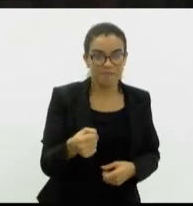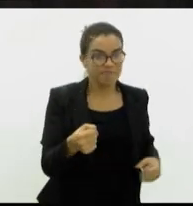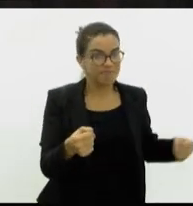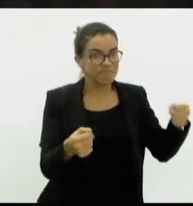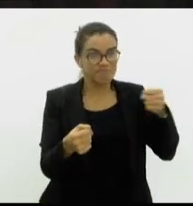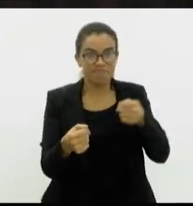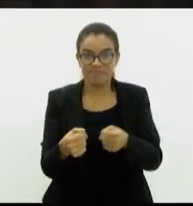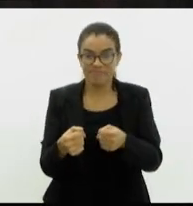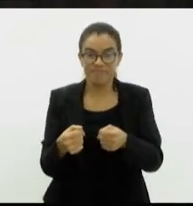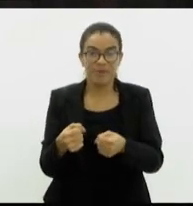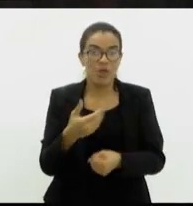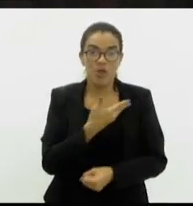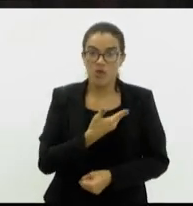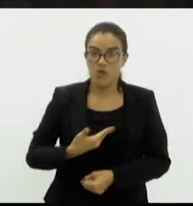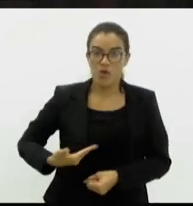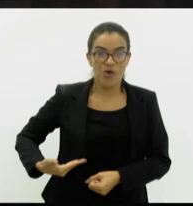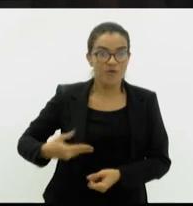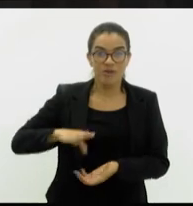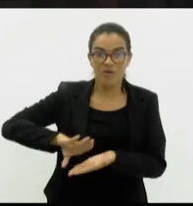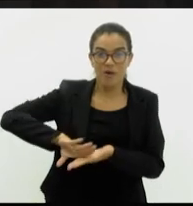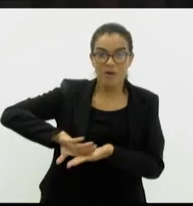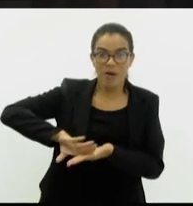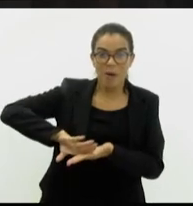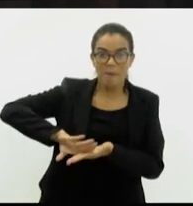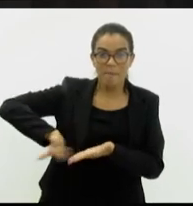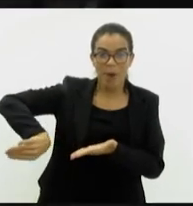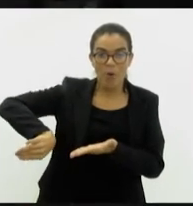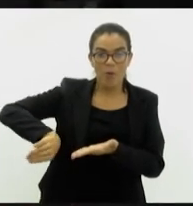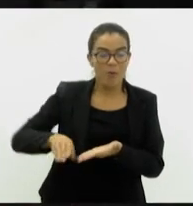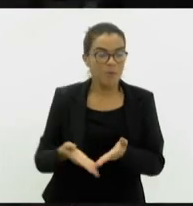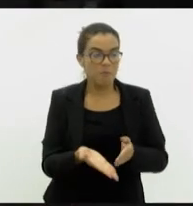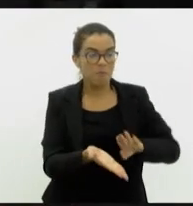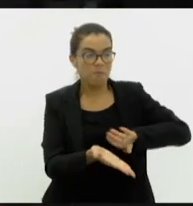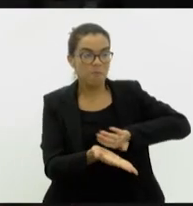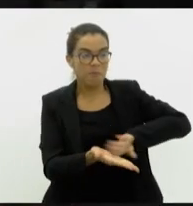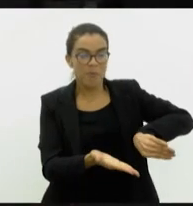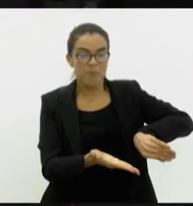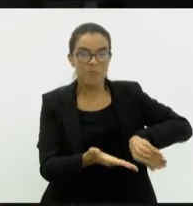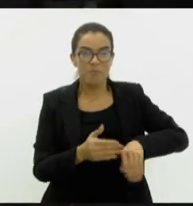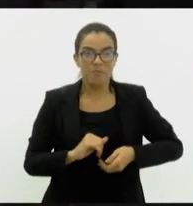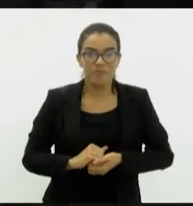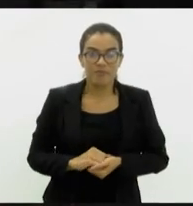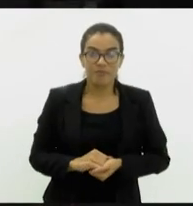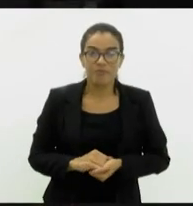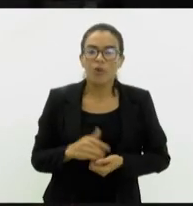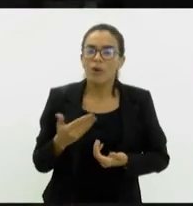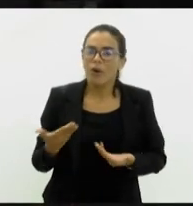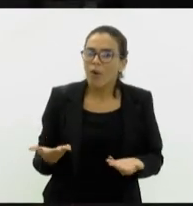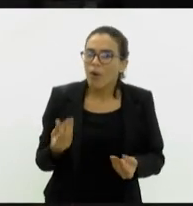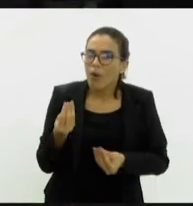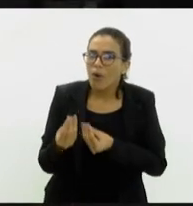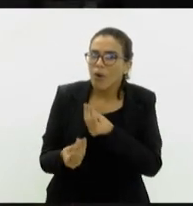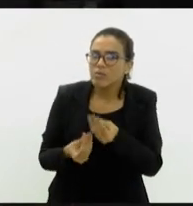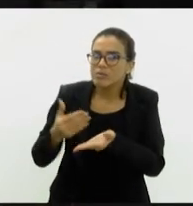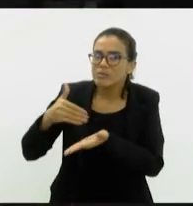vai dirimir a polêmica Desde quando um secretário de estado